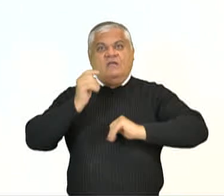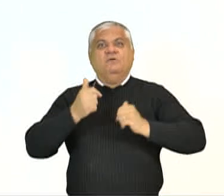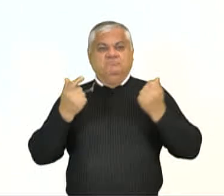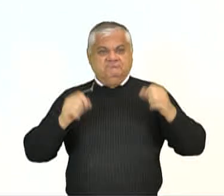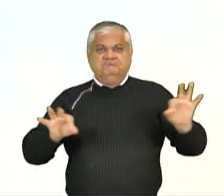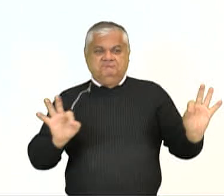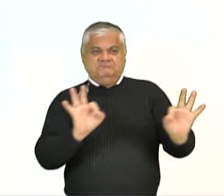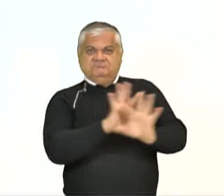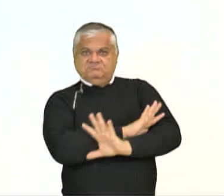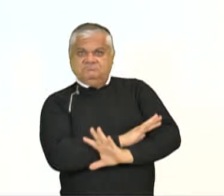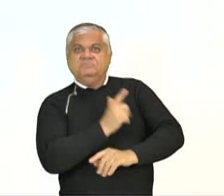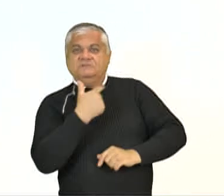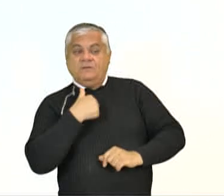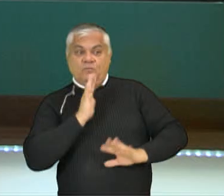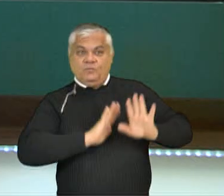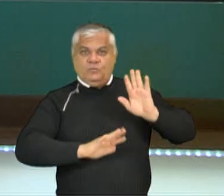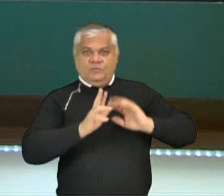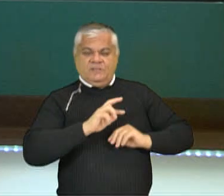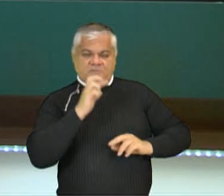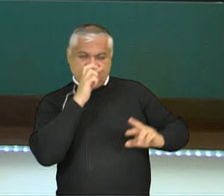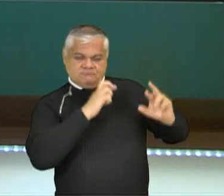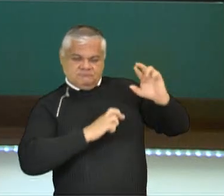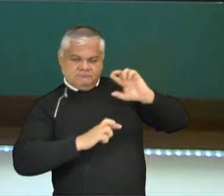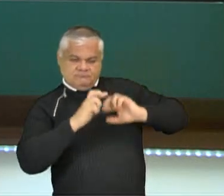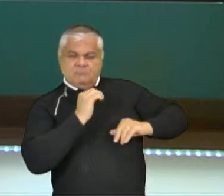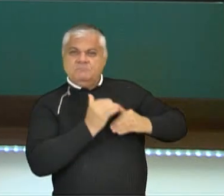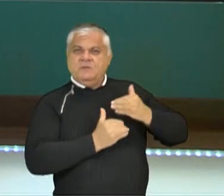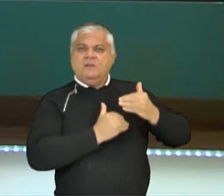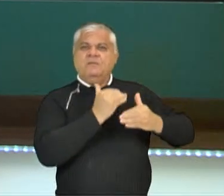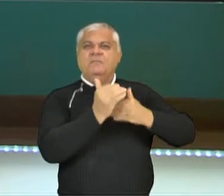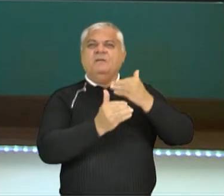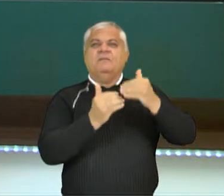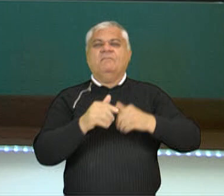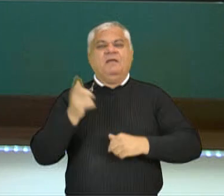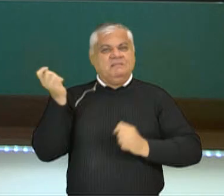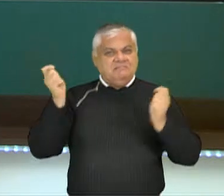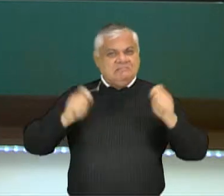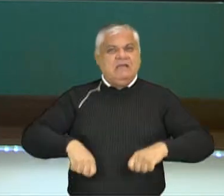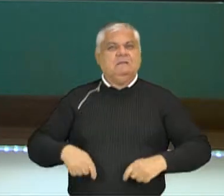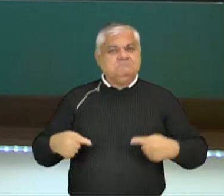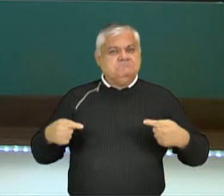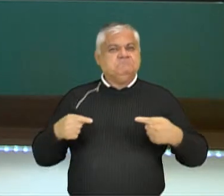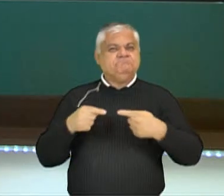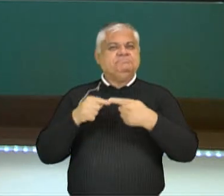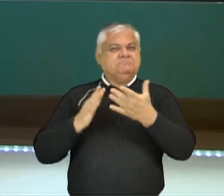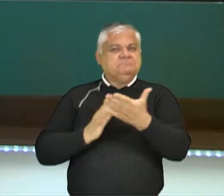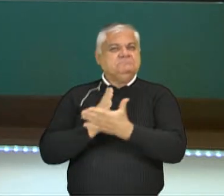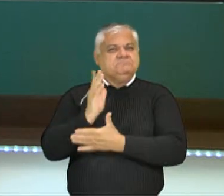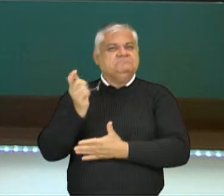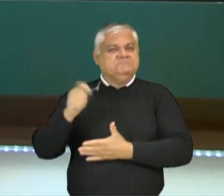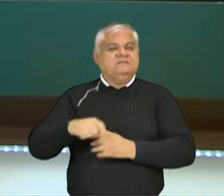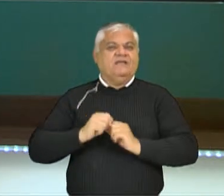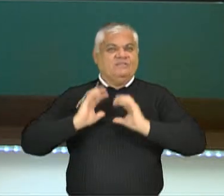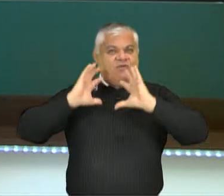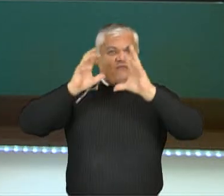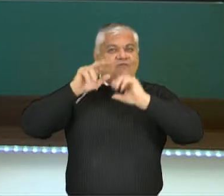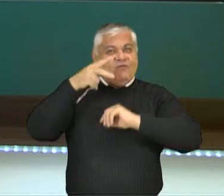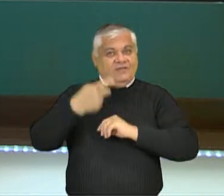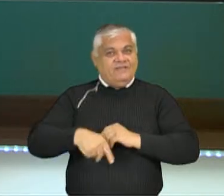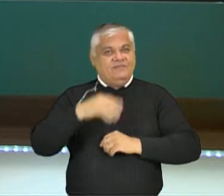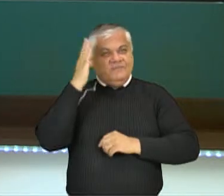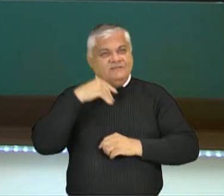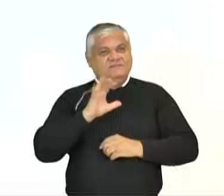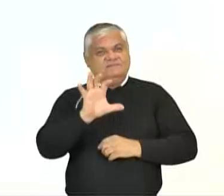cuidado, com um olhar muito atento com relação a todo esse processo, tende sempre a dar certo. Então foi isso que aconteceu com o voleibol aqui no nosso